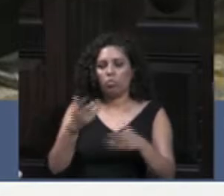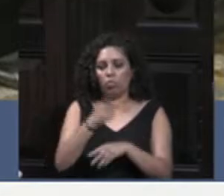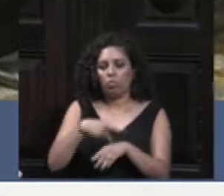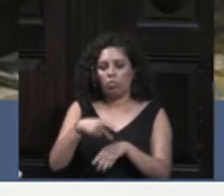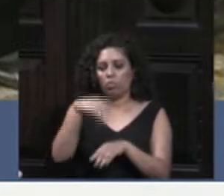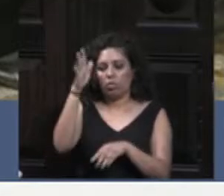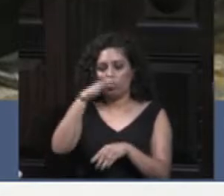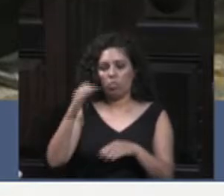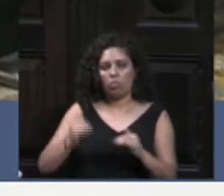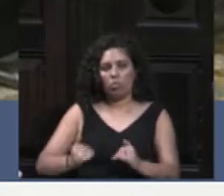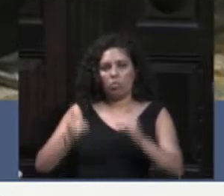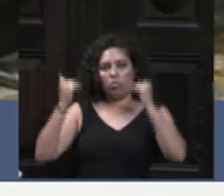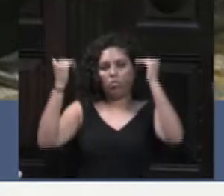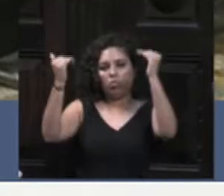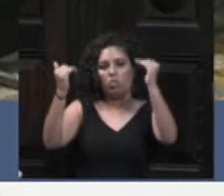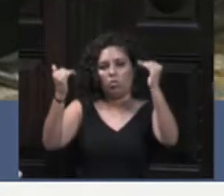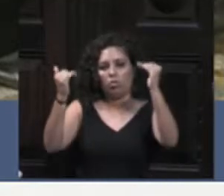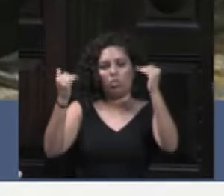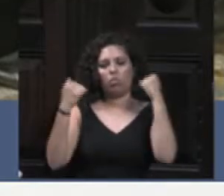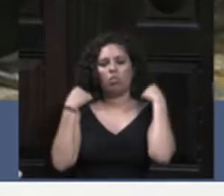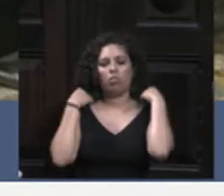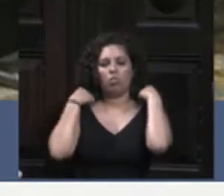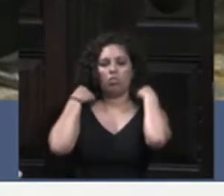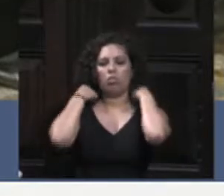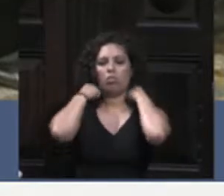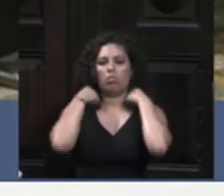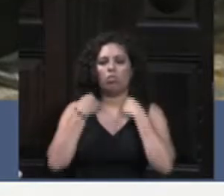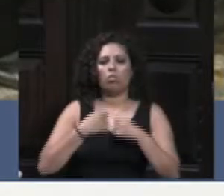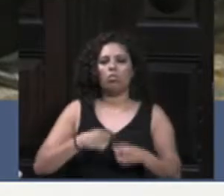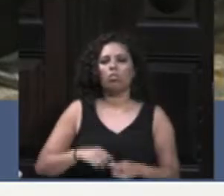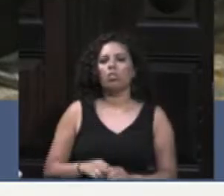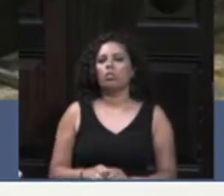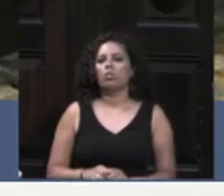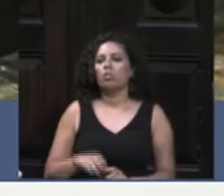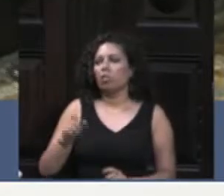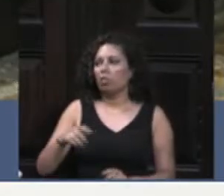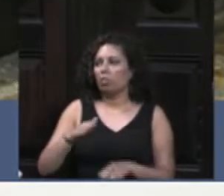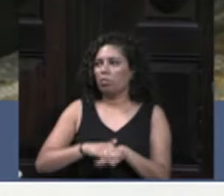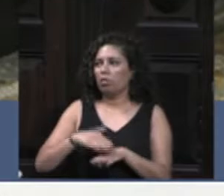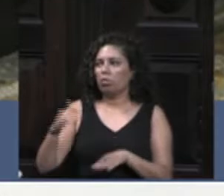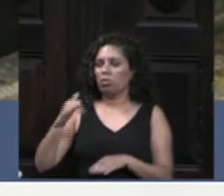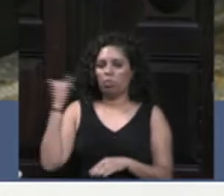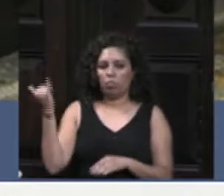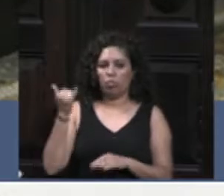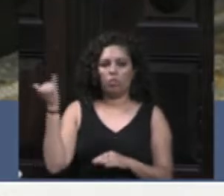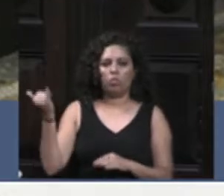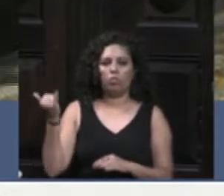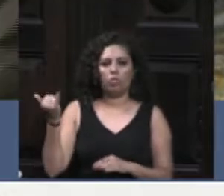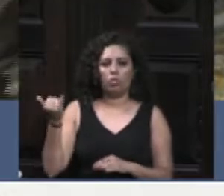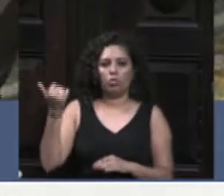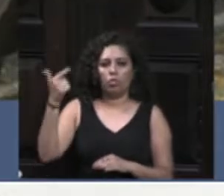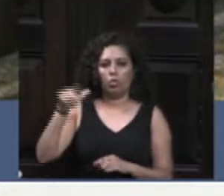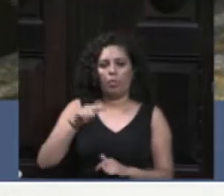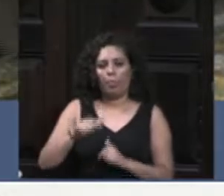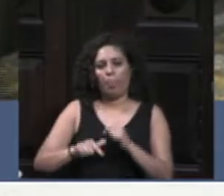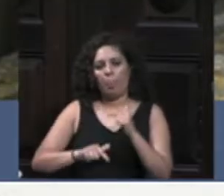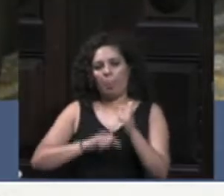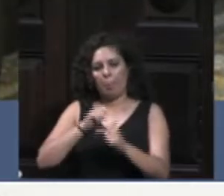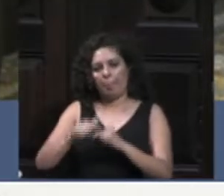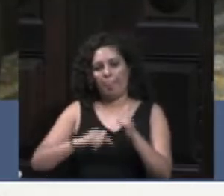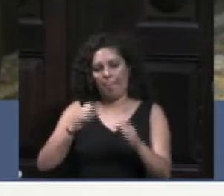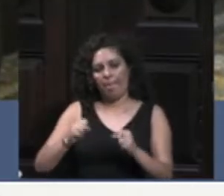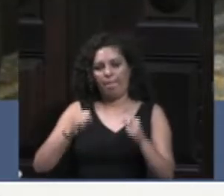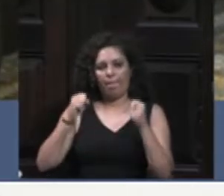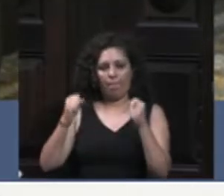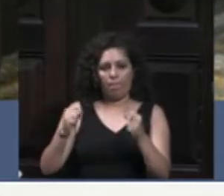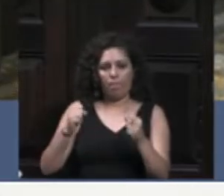e socialmente justo. Como fala, será fundamental nos próximos desafios. Acredito que